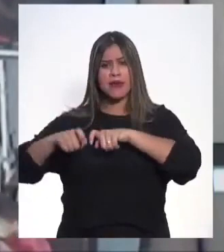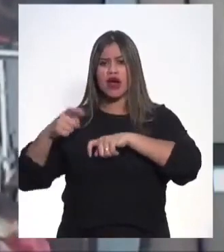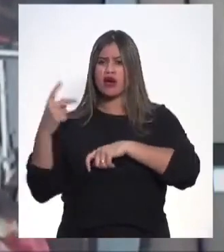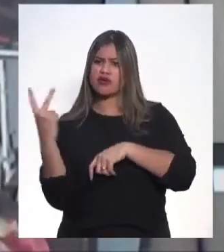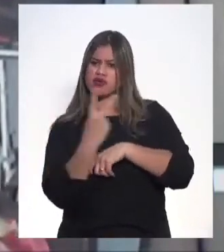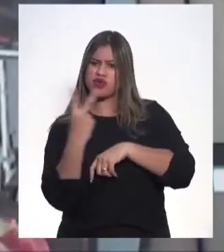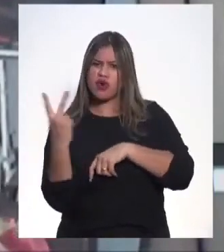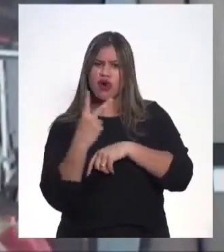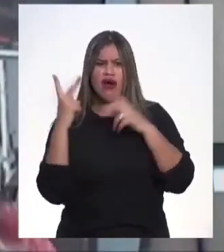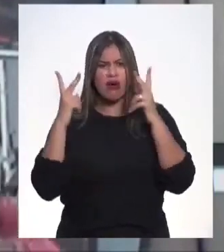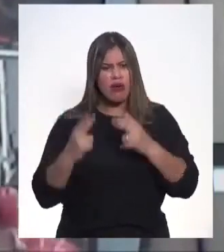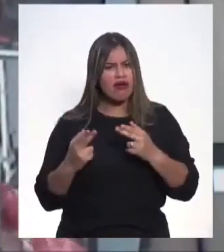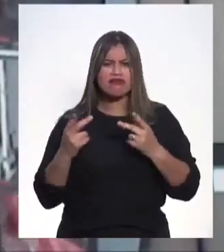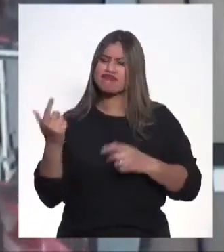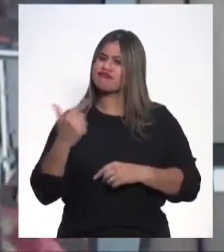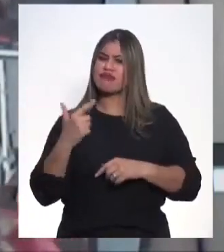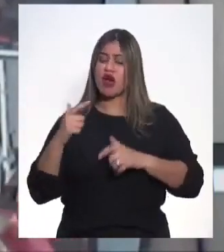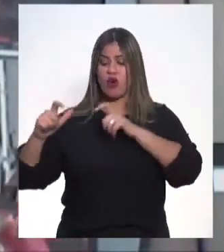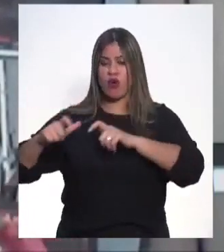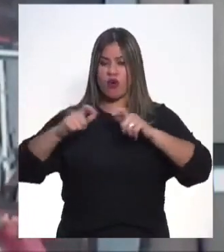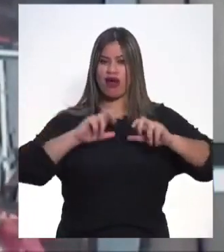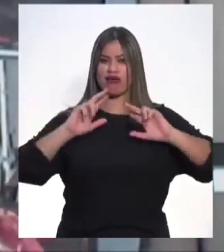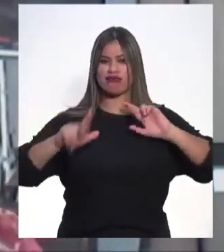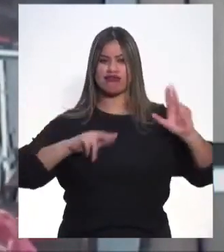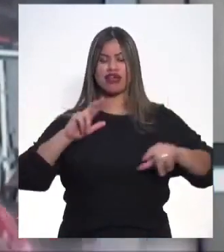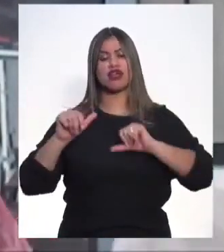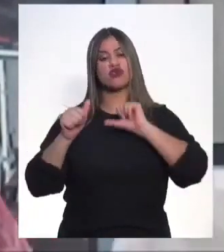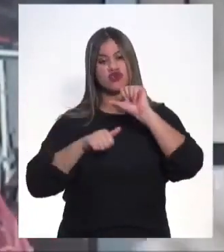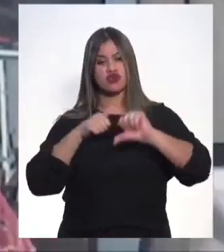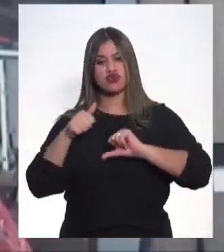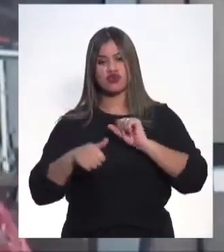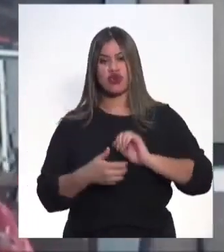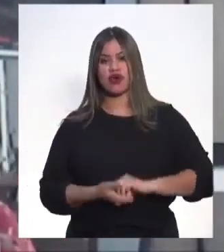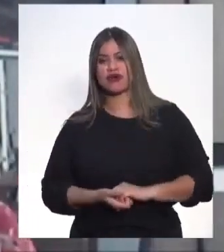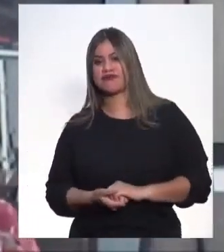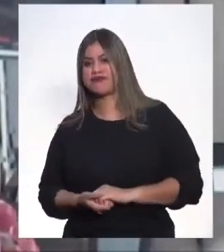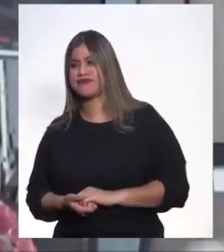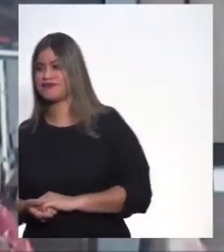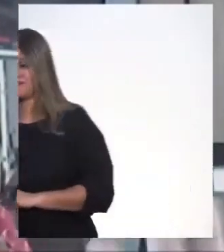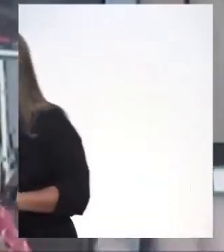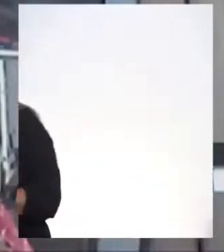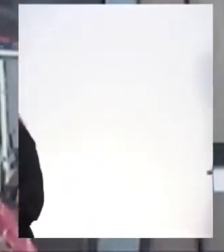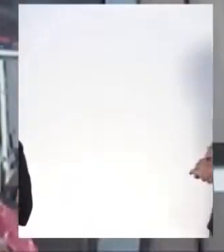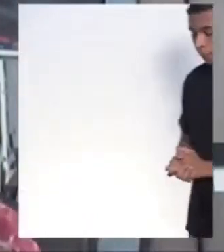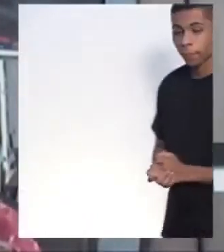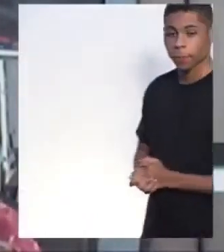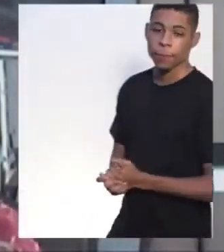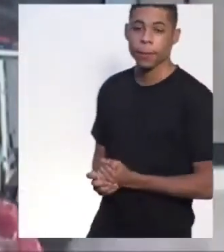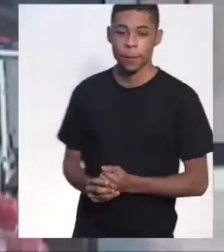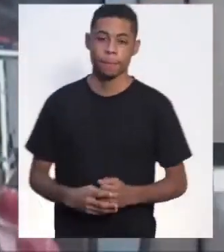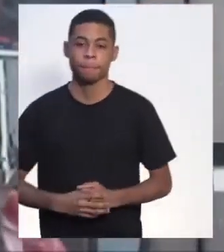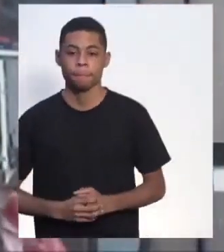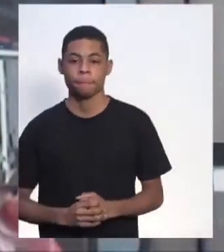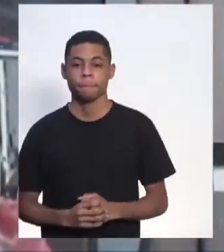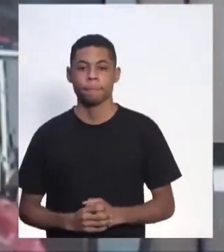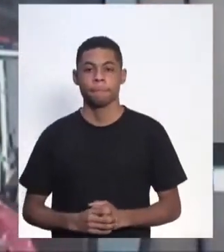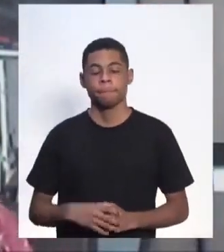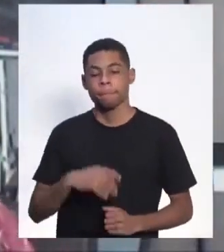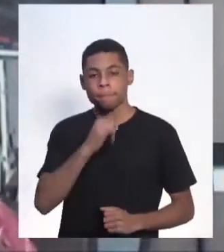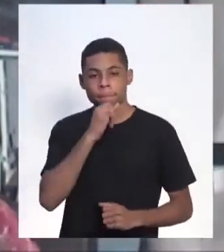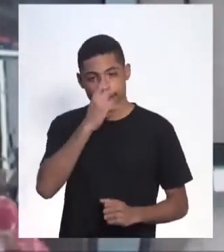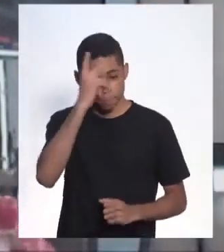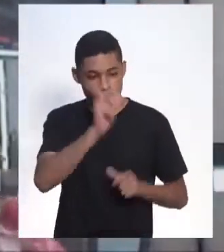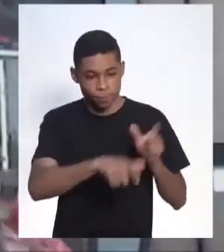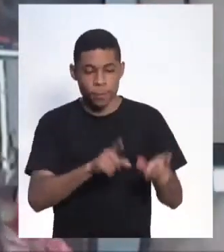mesma socialização? Não, o espaço social dele muda. Então, outro elemento, o indivíduo que é uma mulher ou que é um